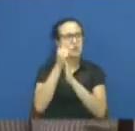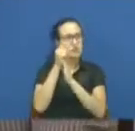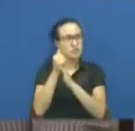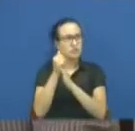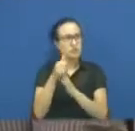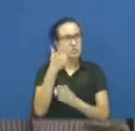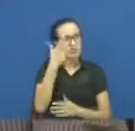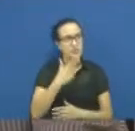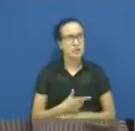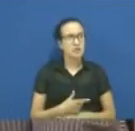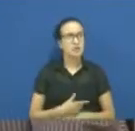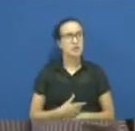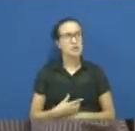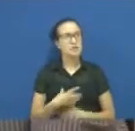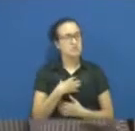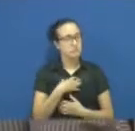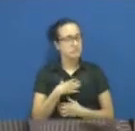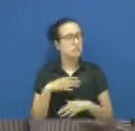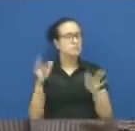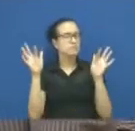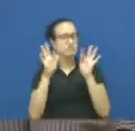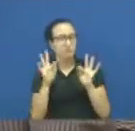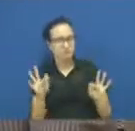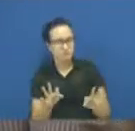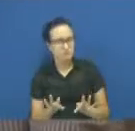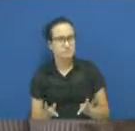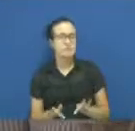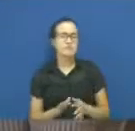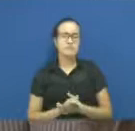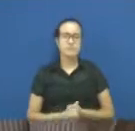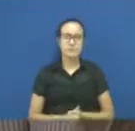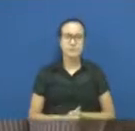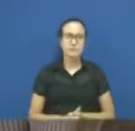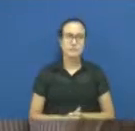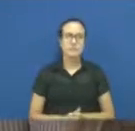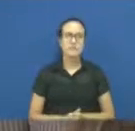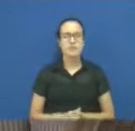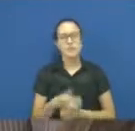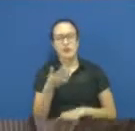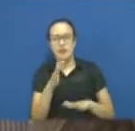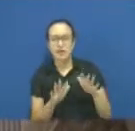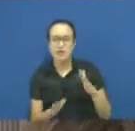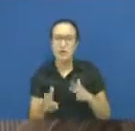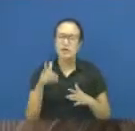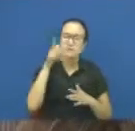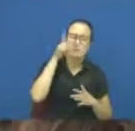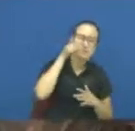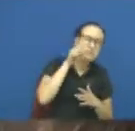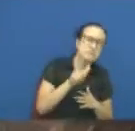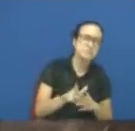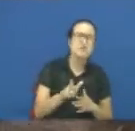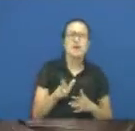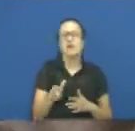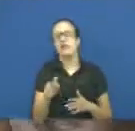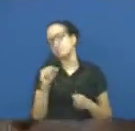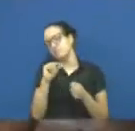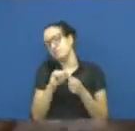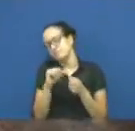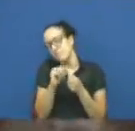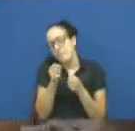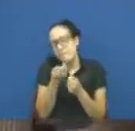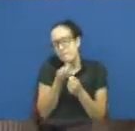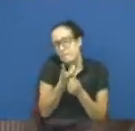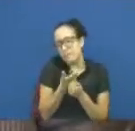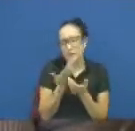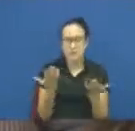forma muito honrado. Então, às vezes a gente consegue pelo menos fazer um pouco, retribuir